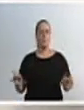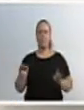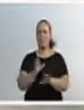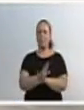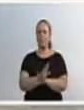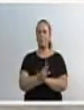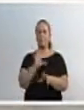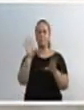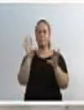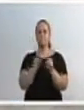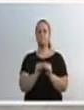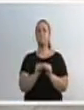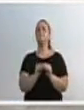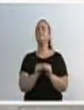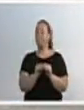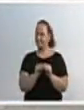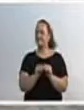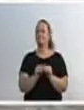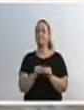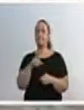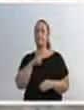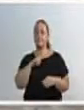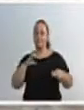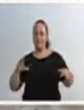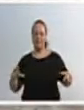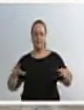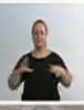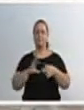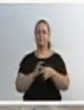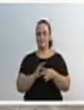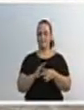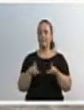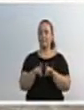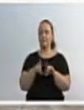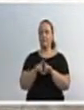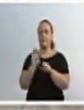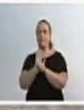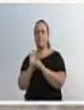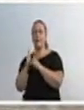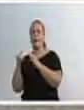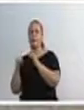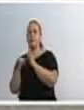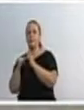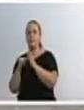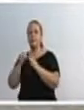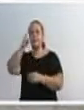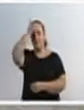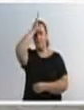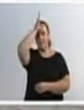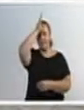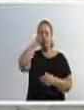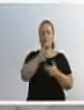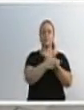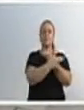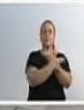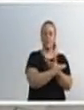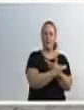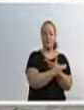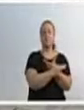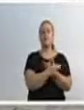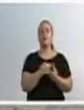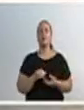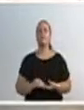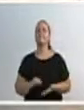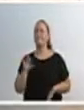concluída. Uma rua que atende aí a ligação também do bairro Tupavazinha, Badenfurt, Salto do Norte. Sem dúvida,